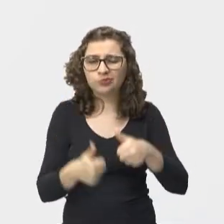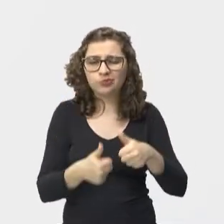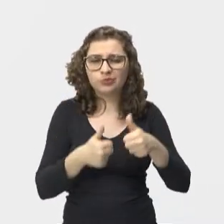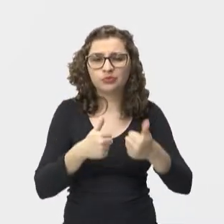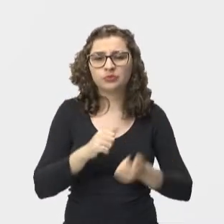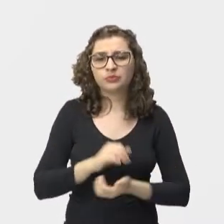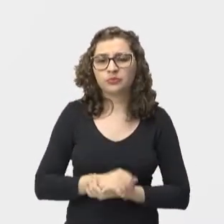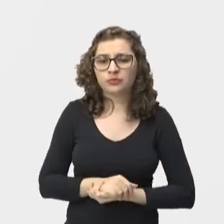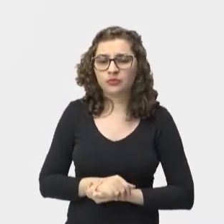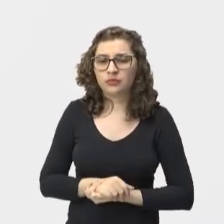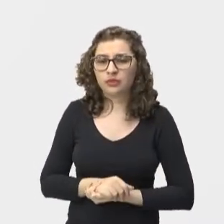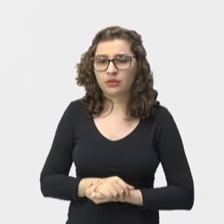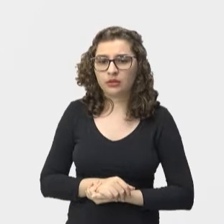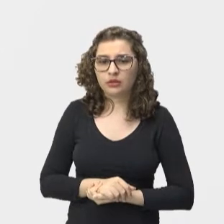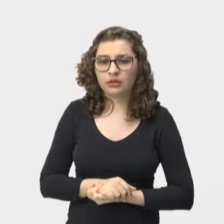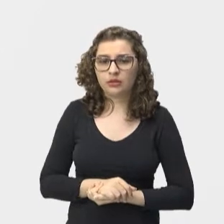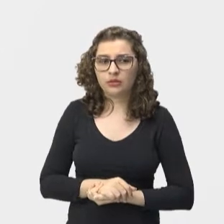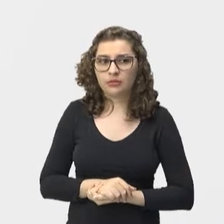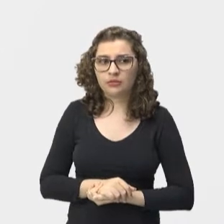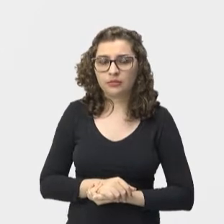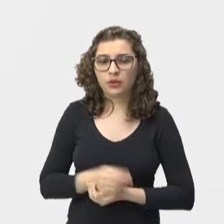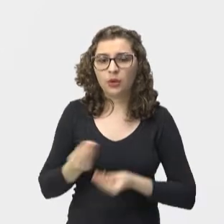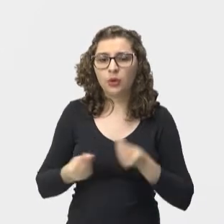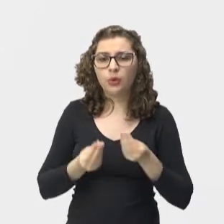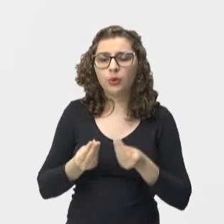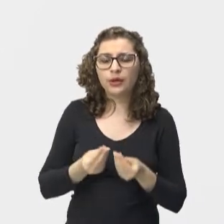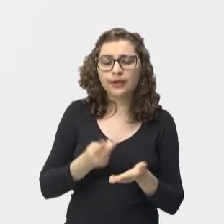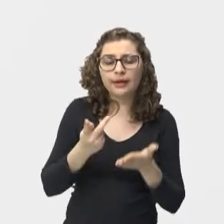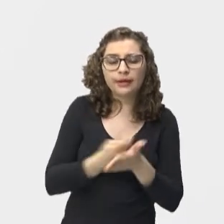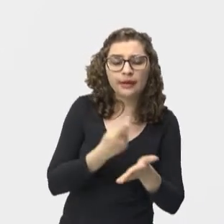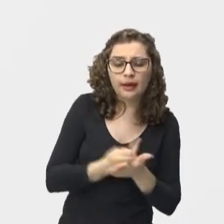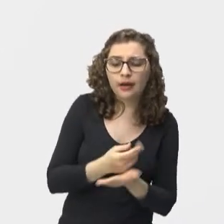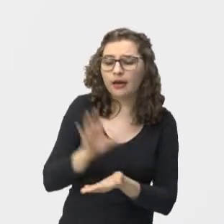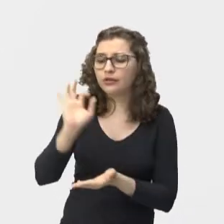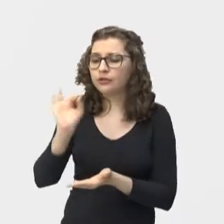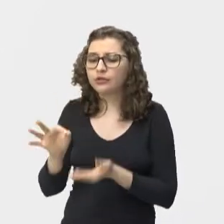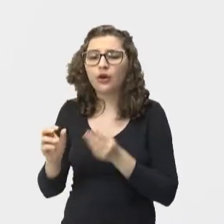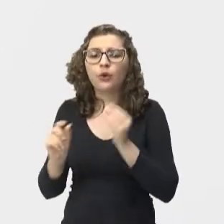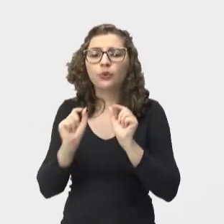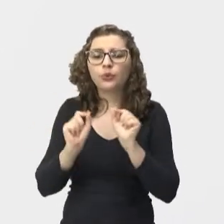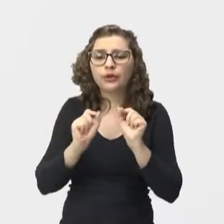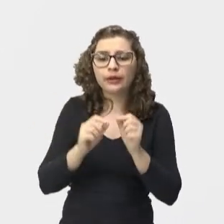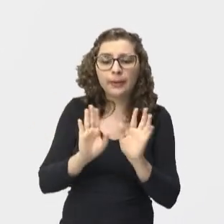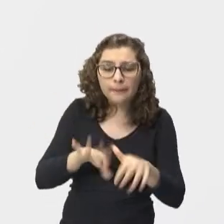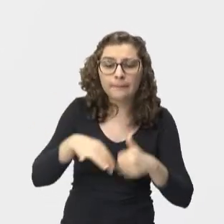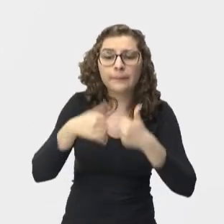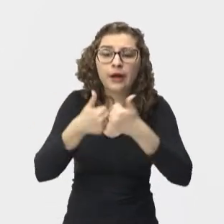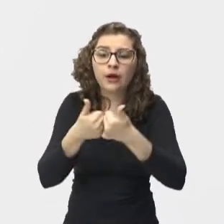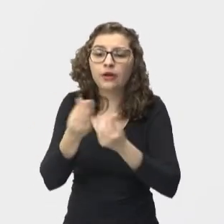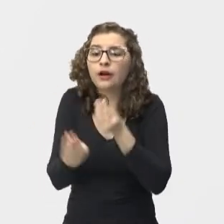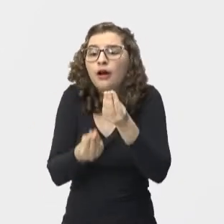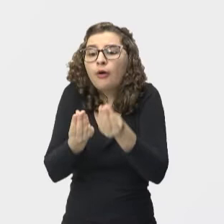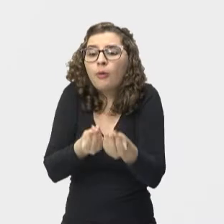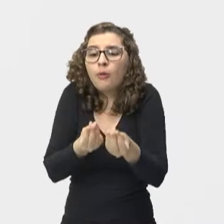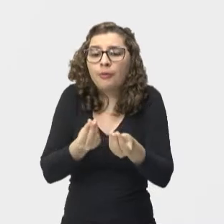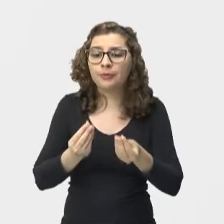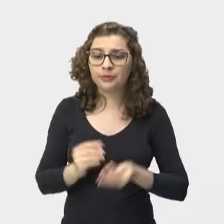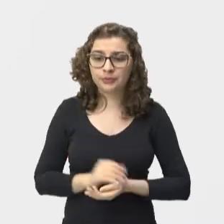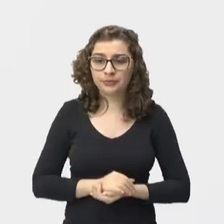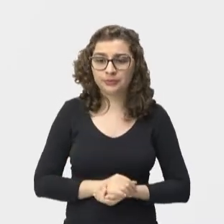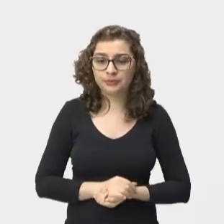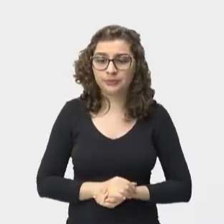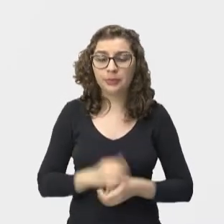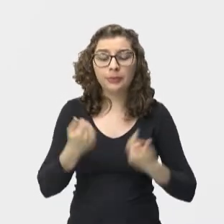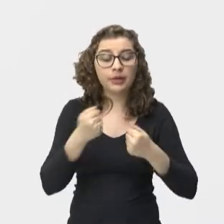não deu certo, por que não deu certo? Então é preciso melhorar Então, se precisa melhorar, melhora. Então,